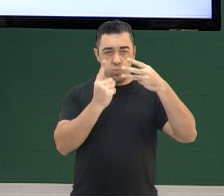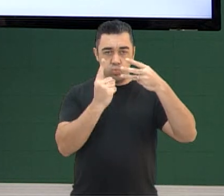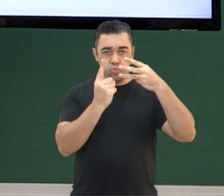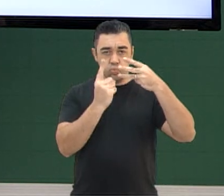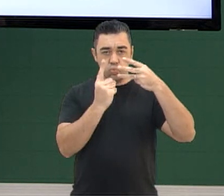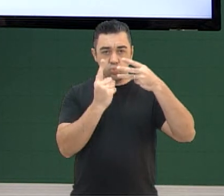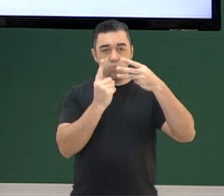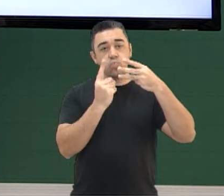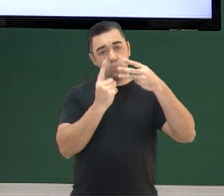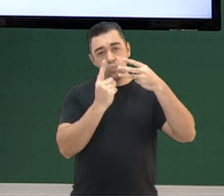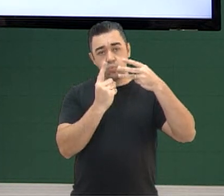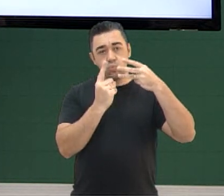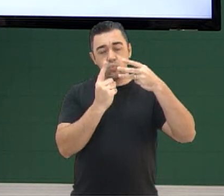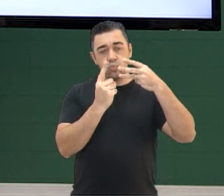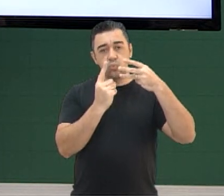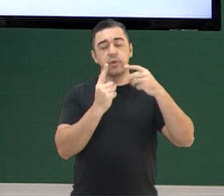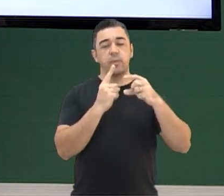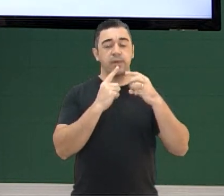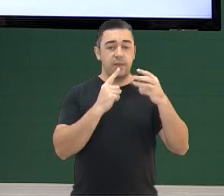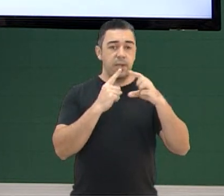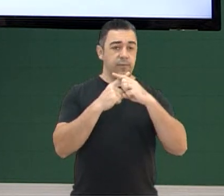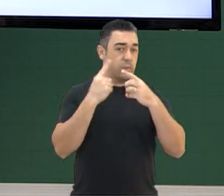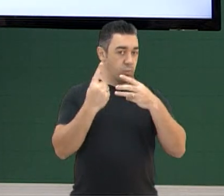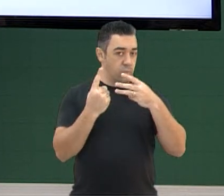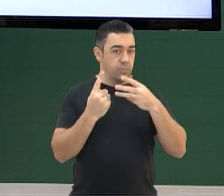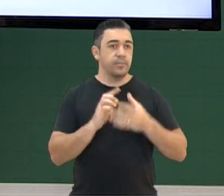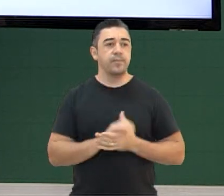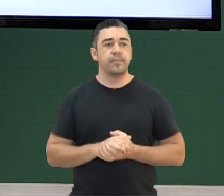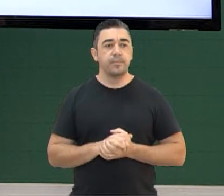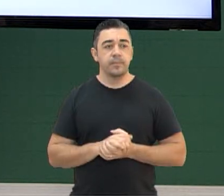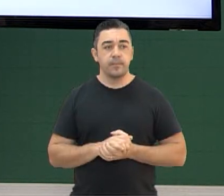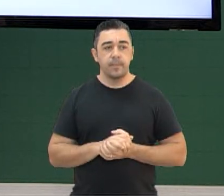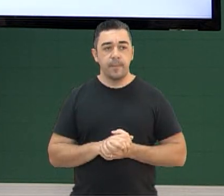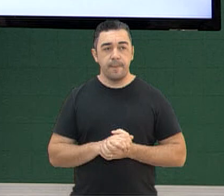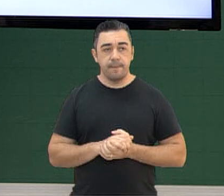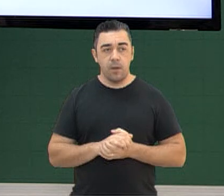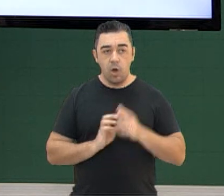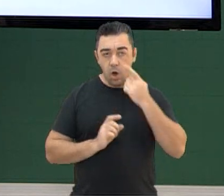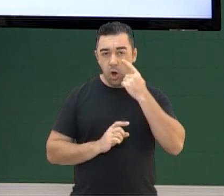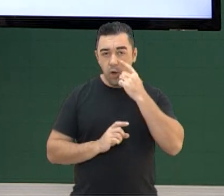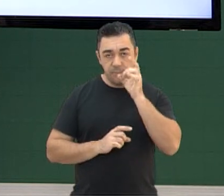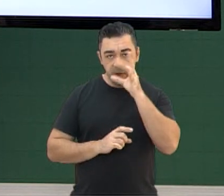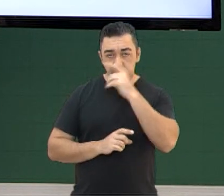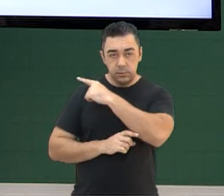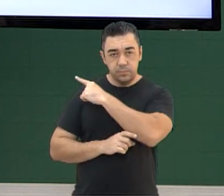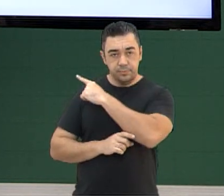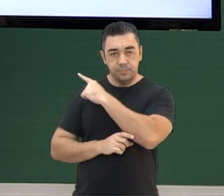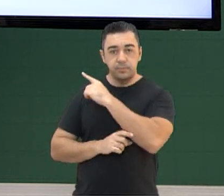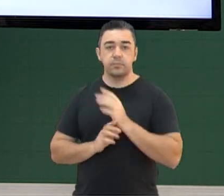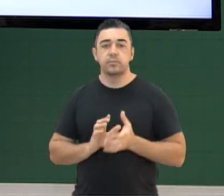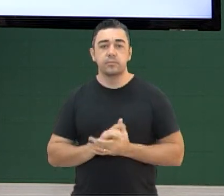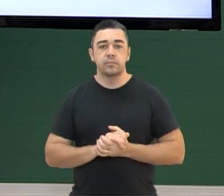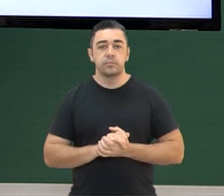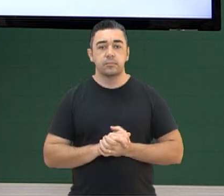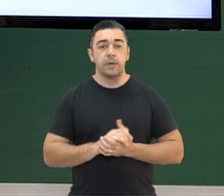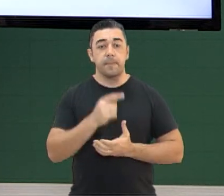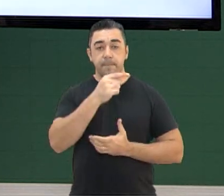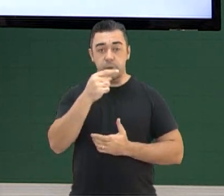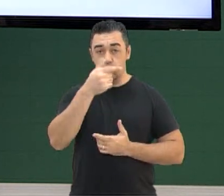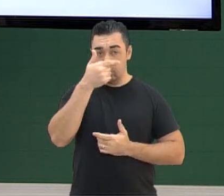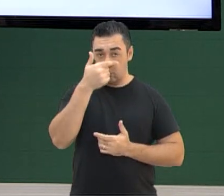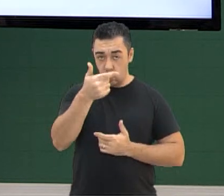do meu primeiro elemento é 1, olhem só. É 1, até destaquei em verde aqui. Menos 2, que é da